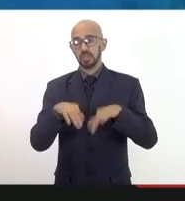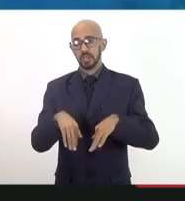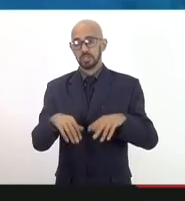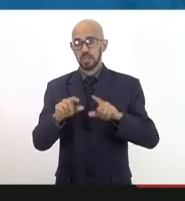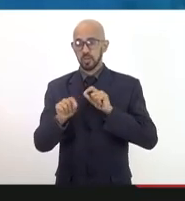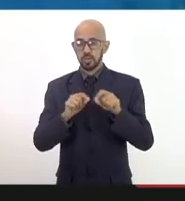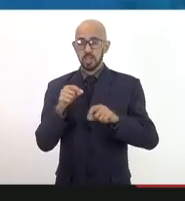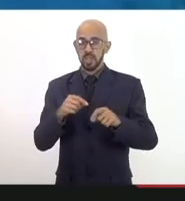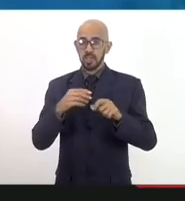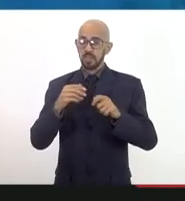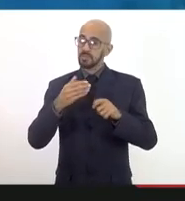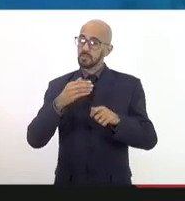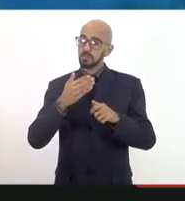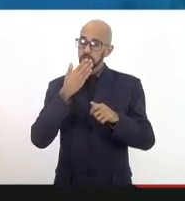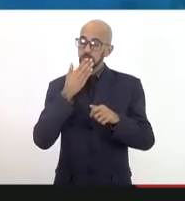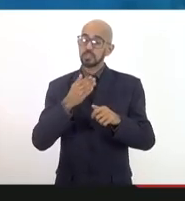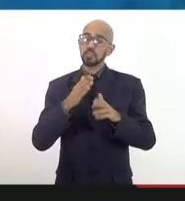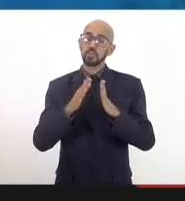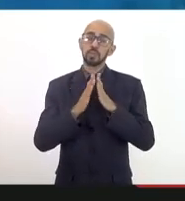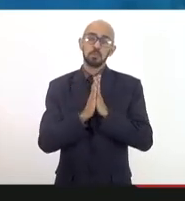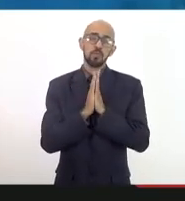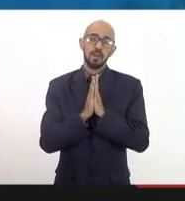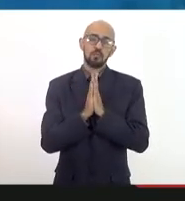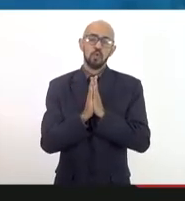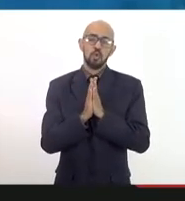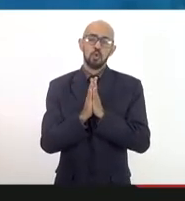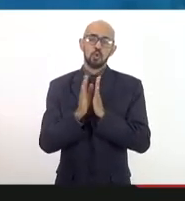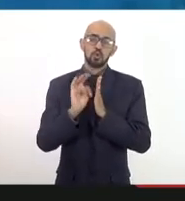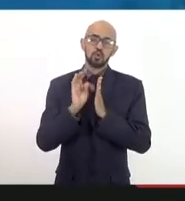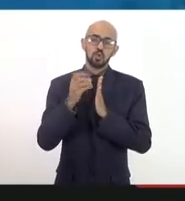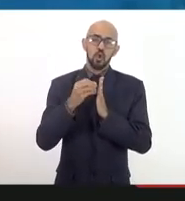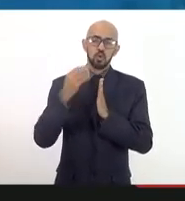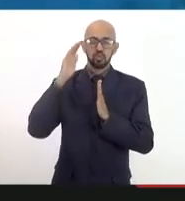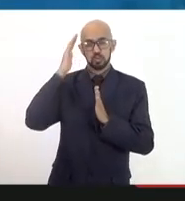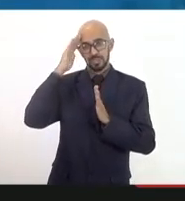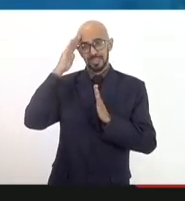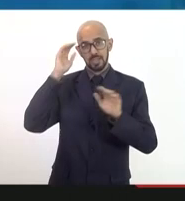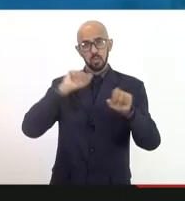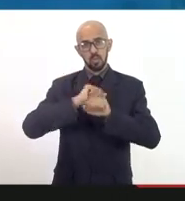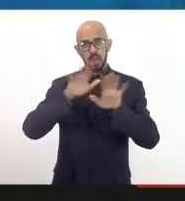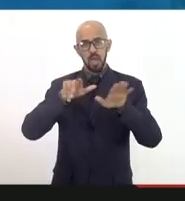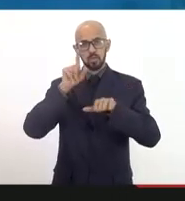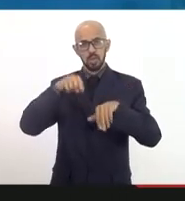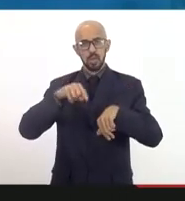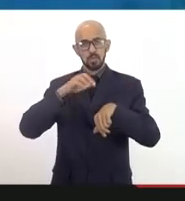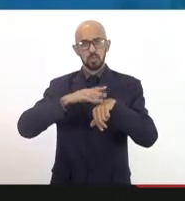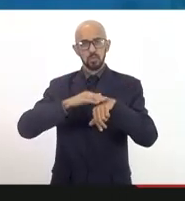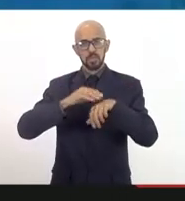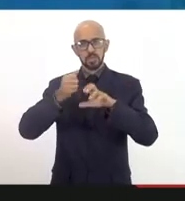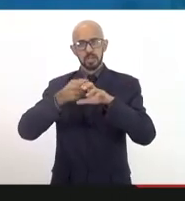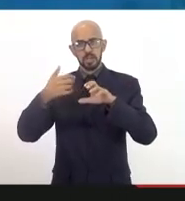um apelo para que nós todos possamos entender que é uma doença característica das